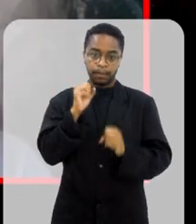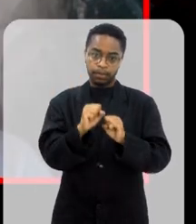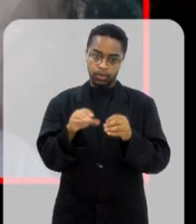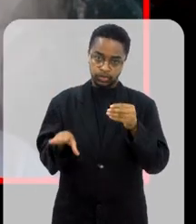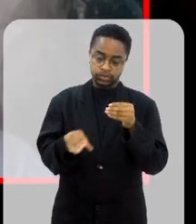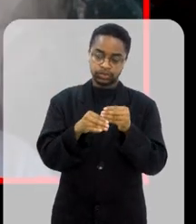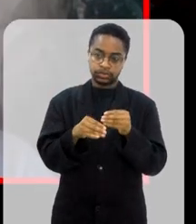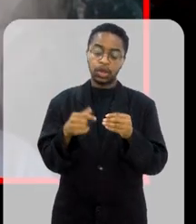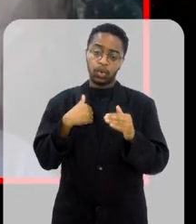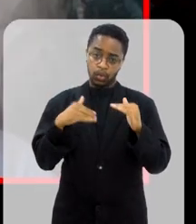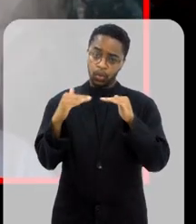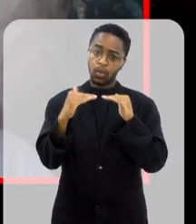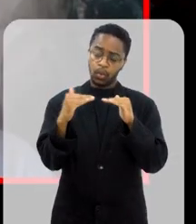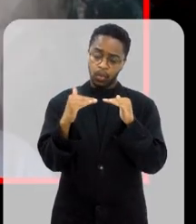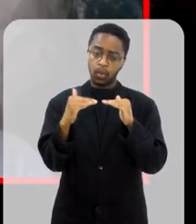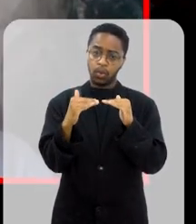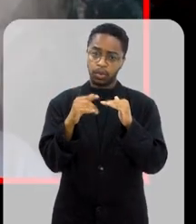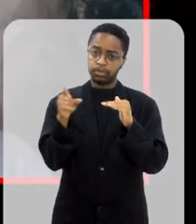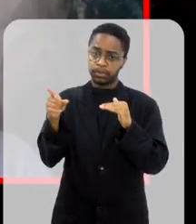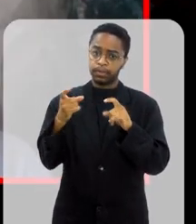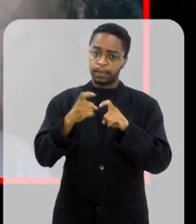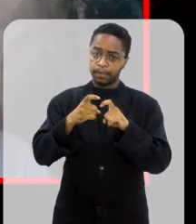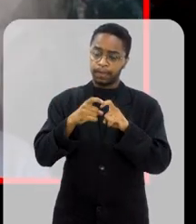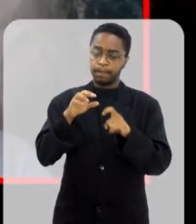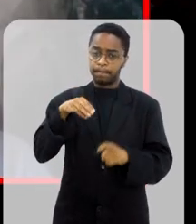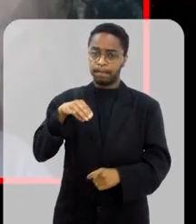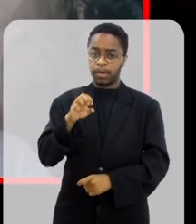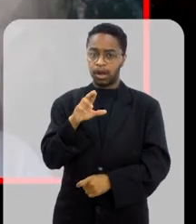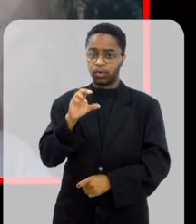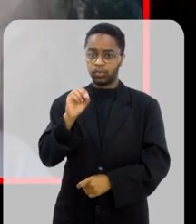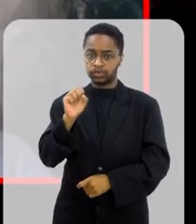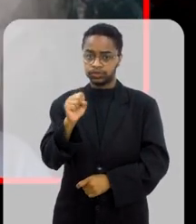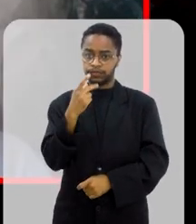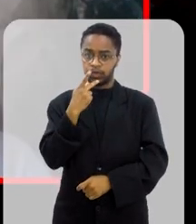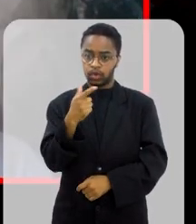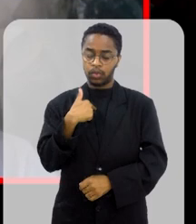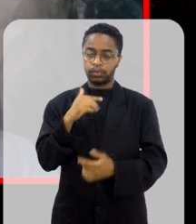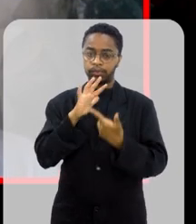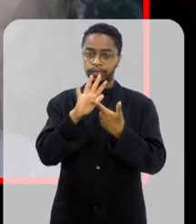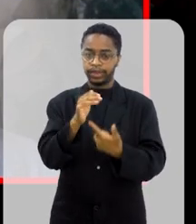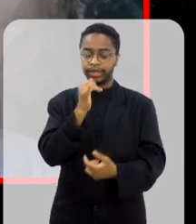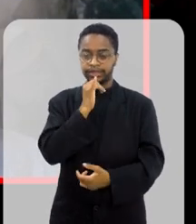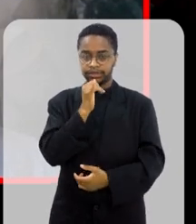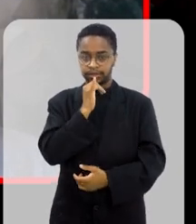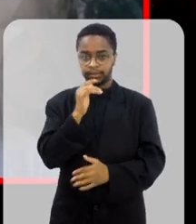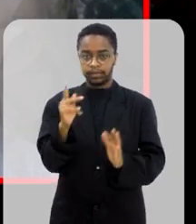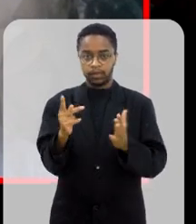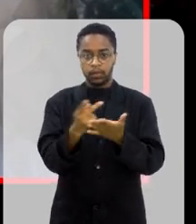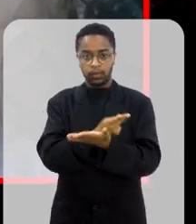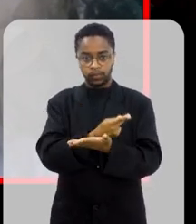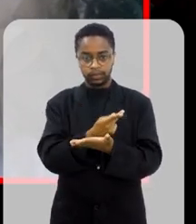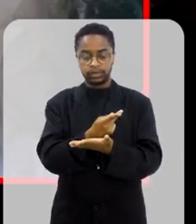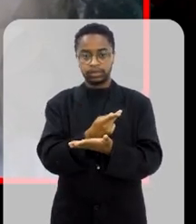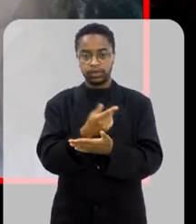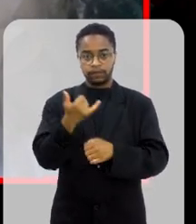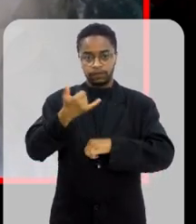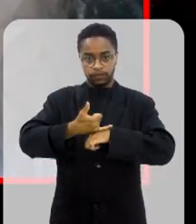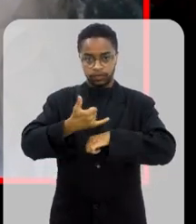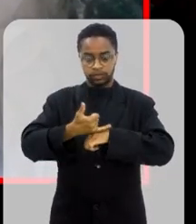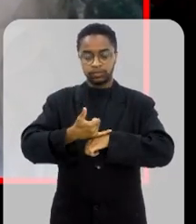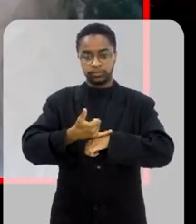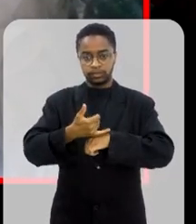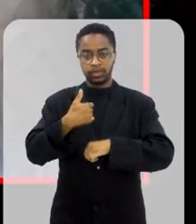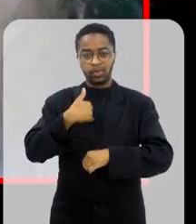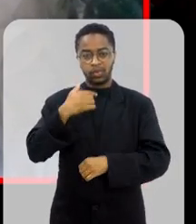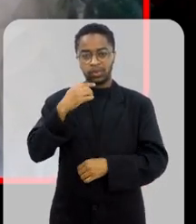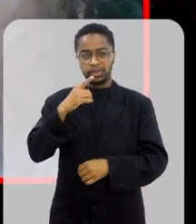Deputado, pode complementar. Eu concordo plenamente com o doutor Marcos. Vou te dar um exemplo que acontece.